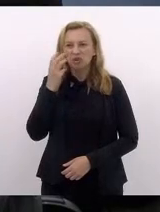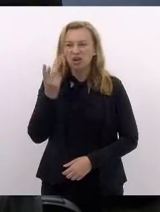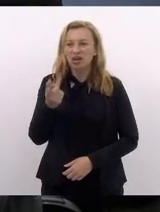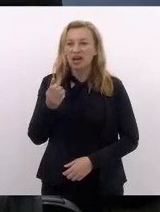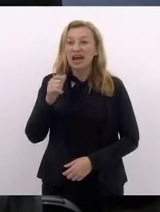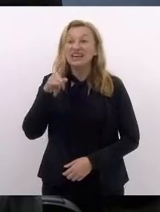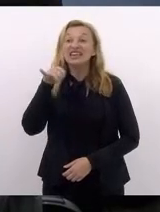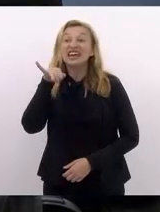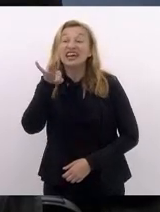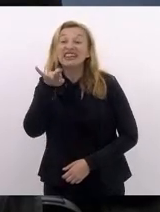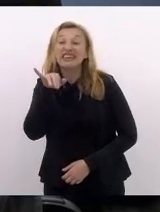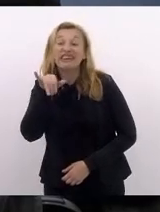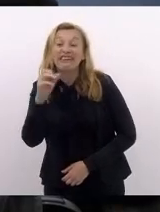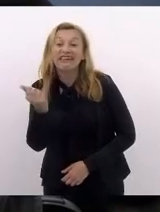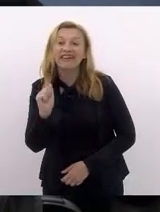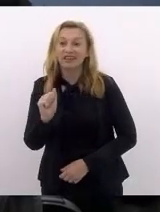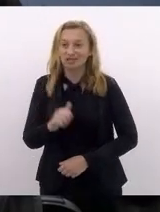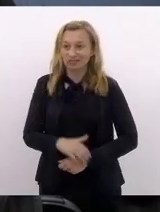quem Adrianinha